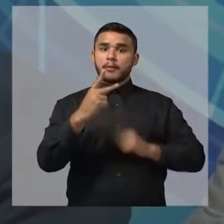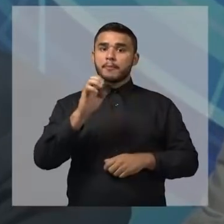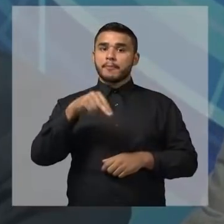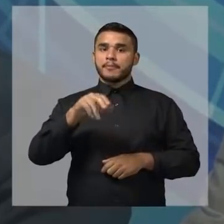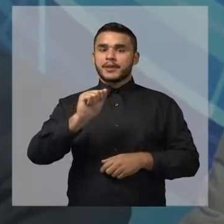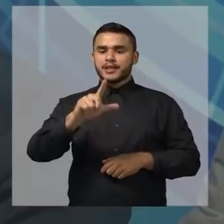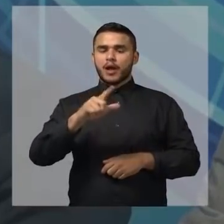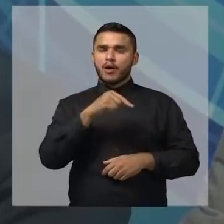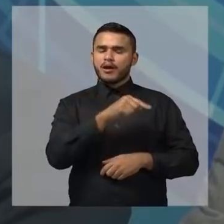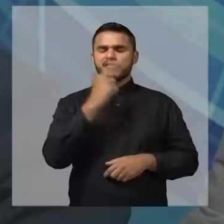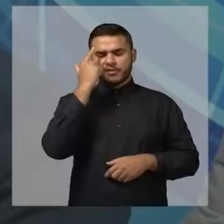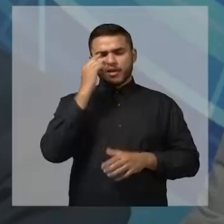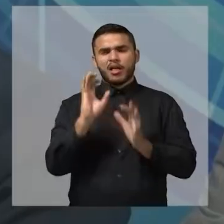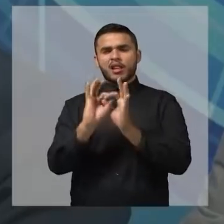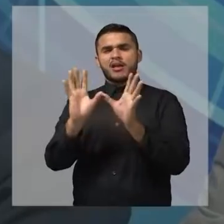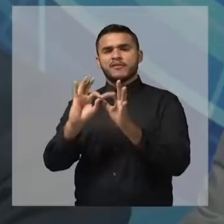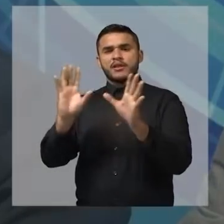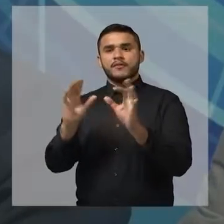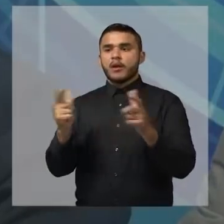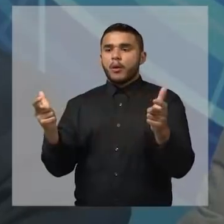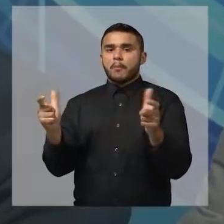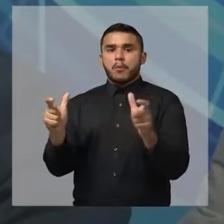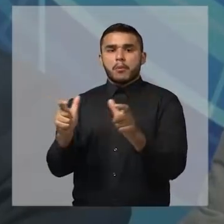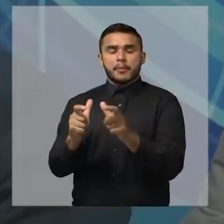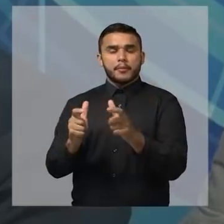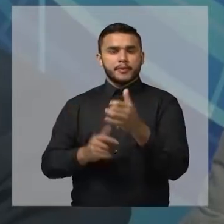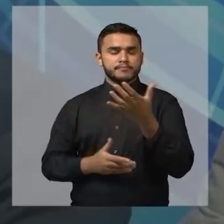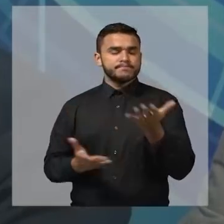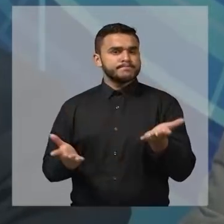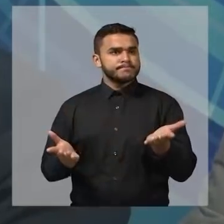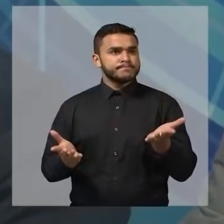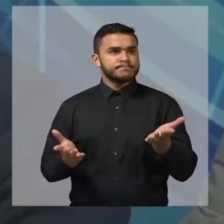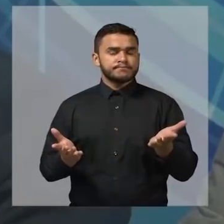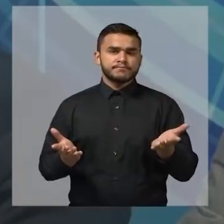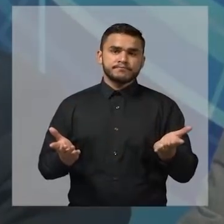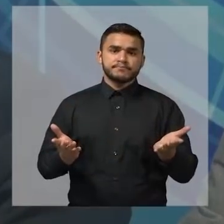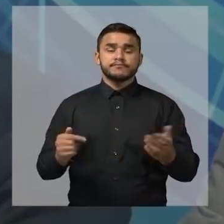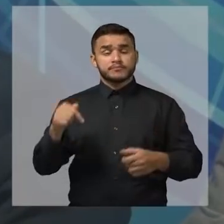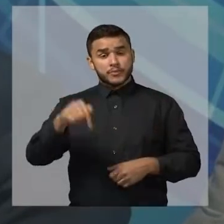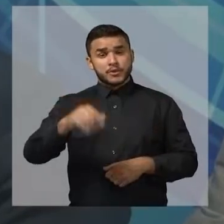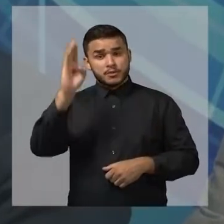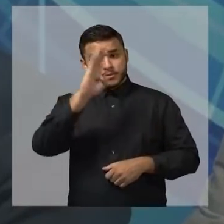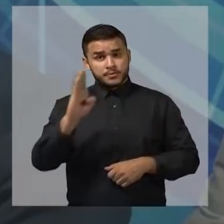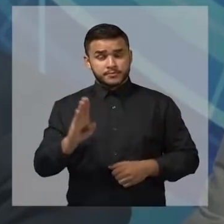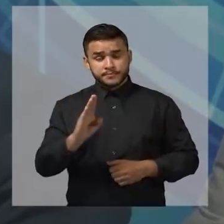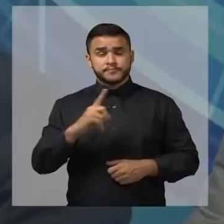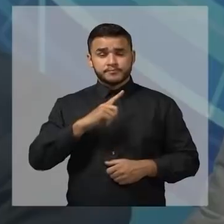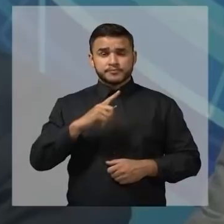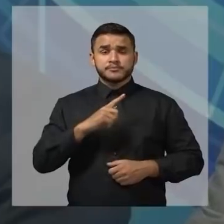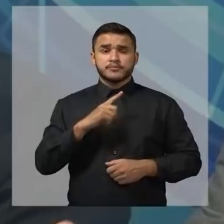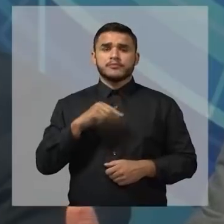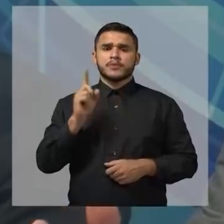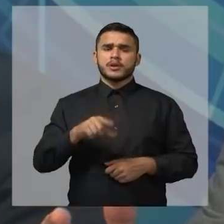uma contradição no Brasil, nós temos uma doutrina jurídica